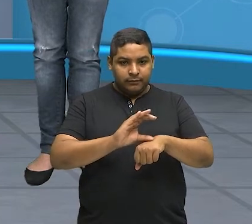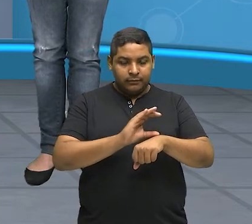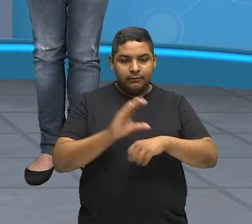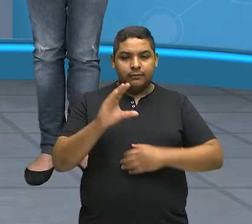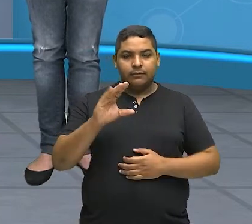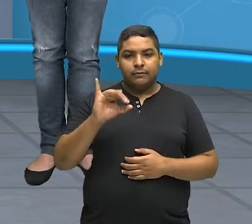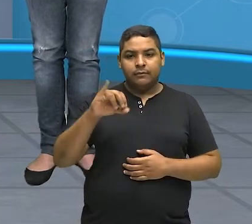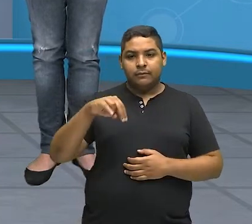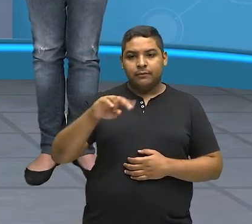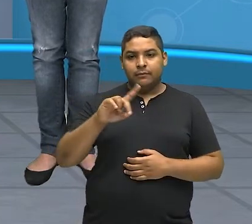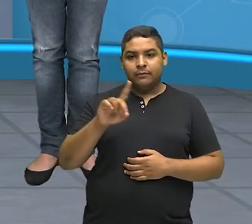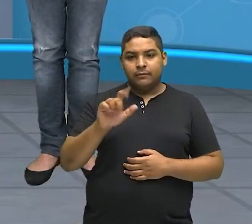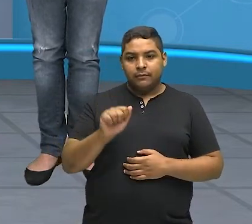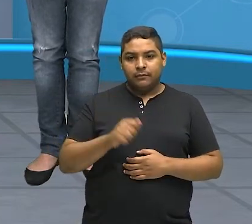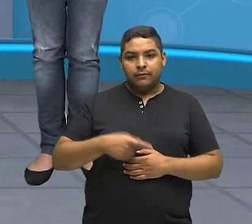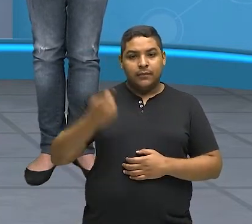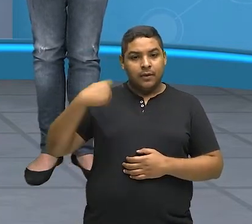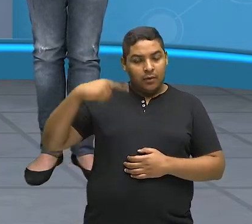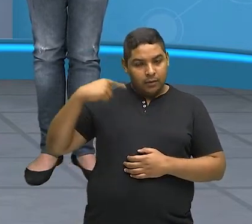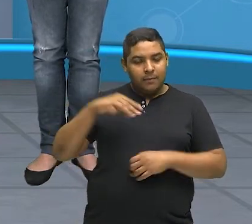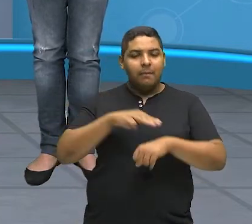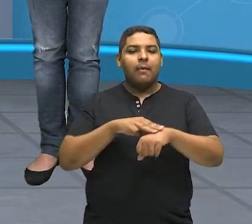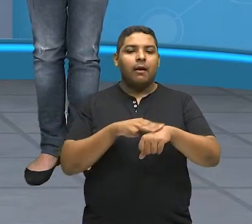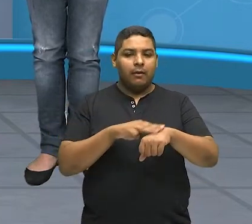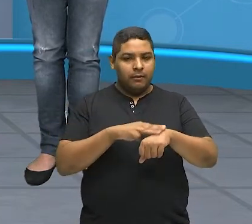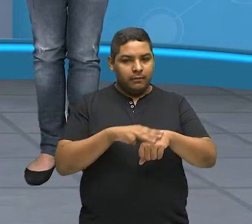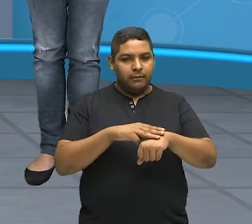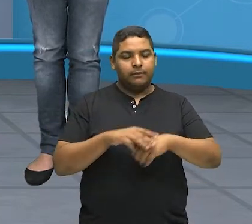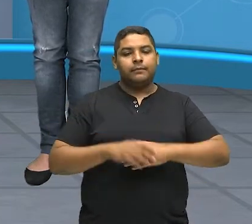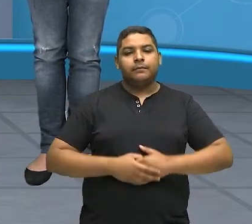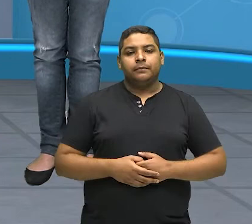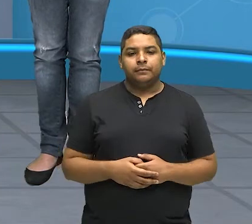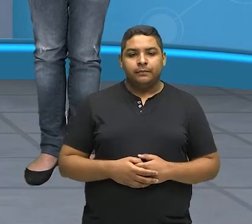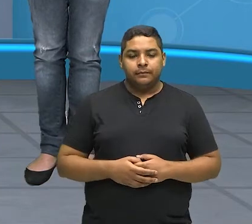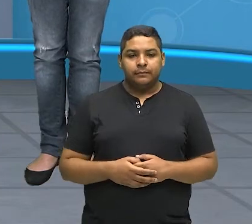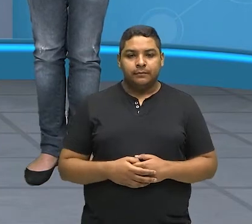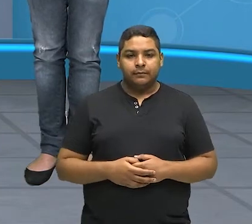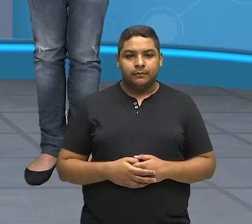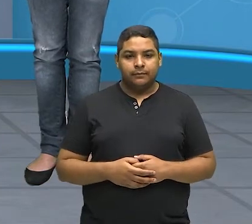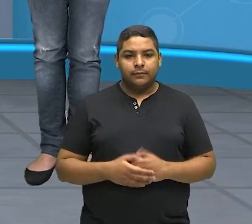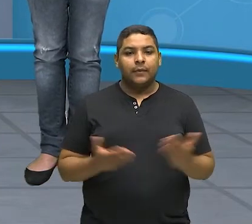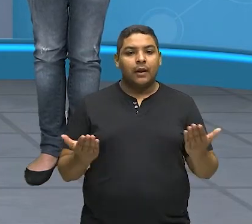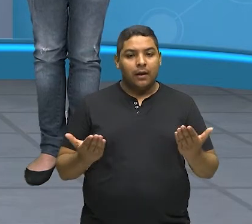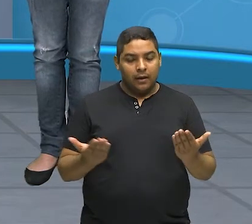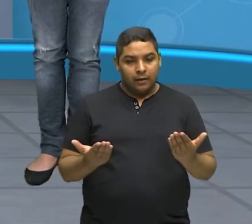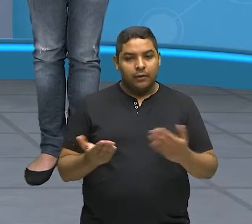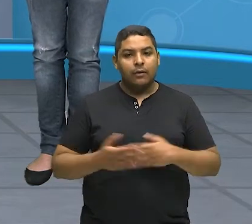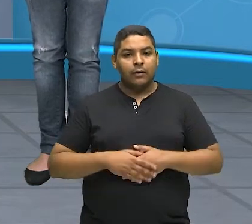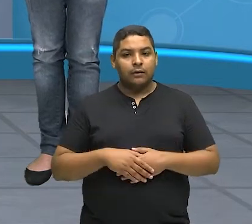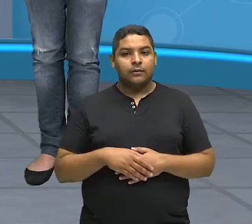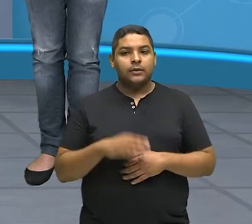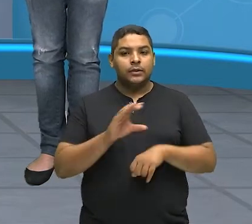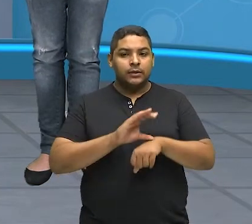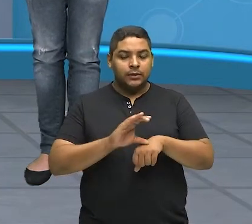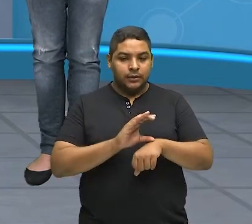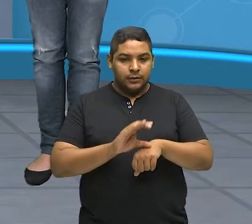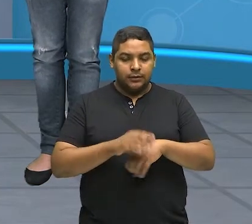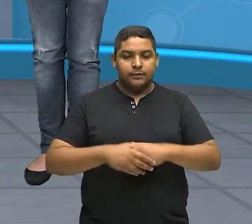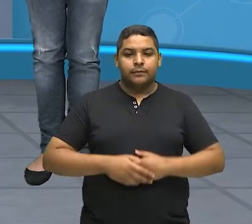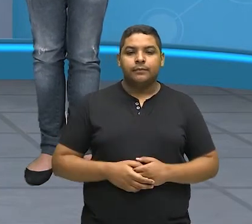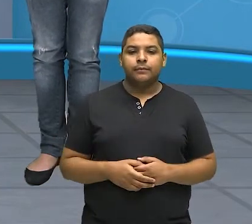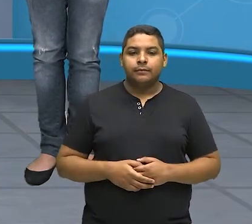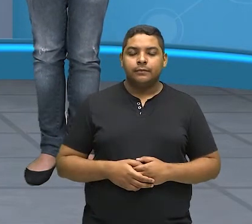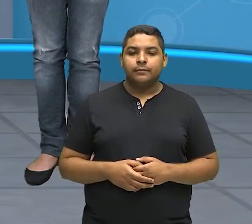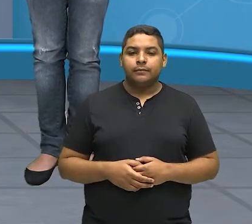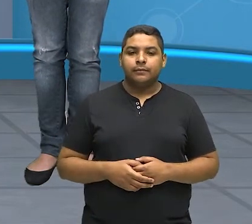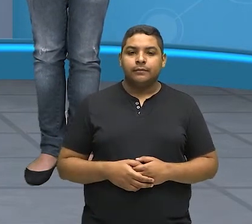A anterior, marrom, certo? Brown, marrom. E essa color que a gente está vendo aí é gray, cinza. Olha